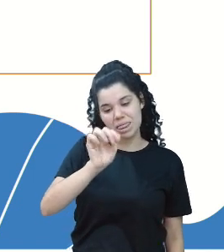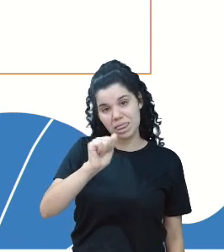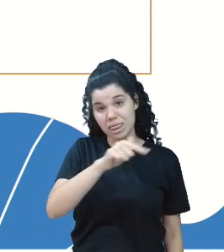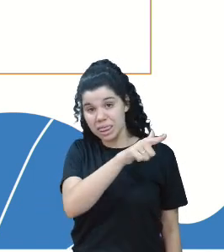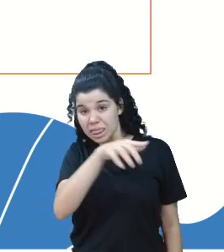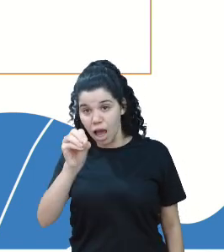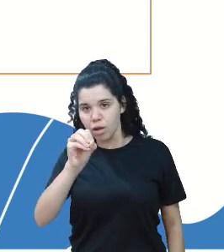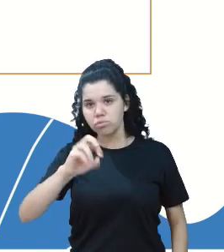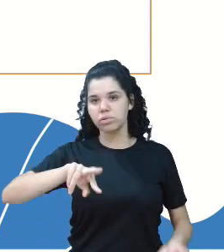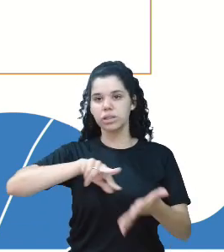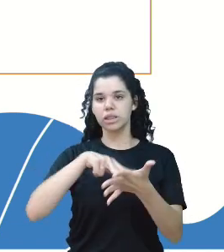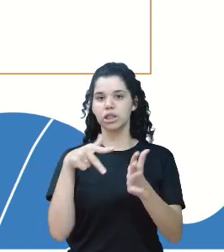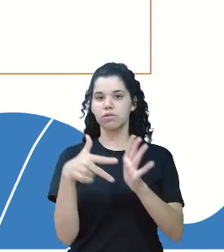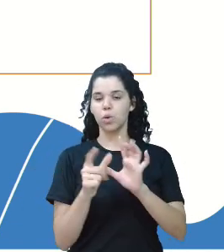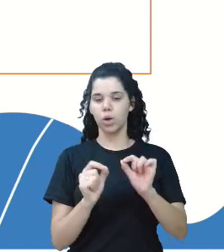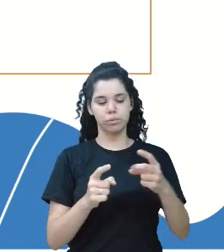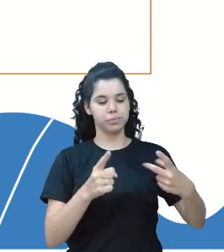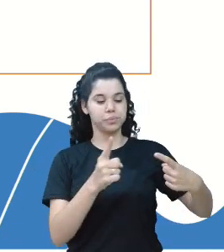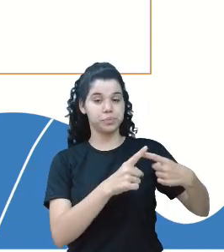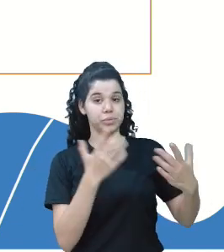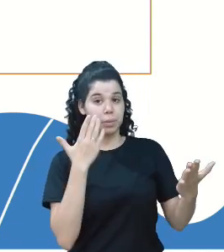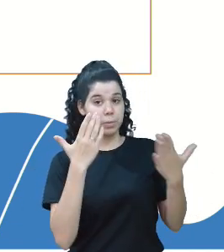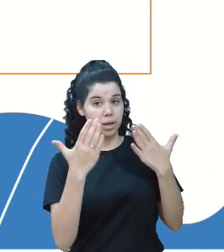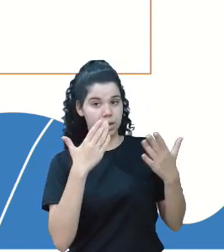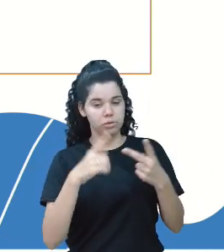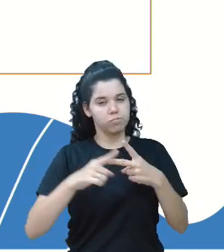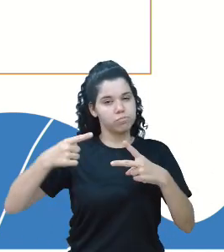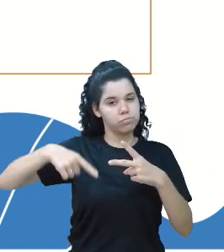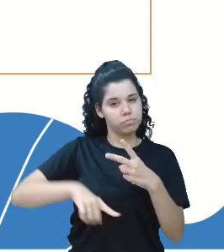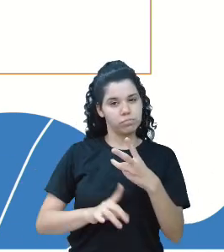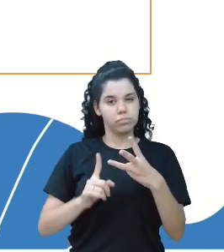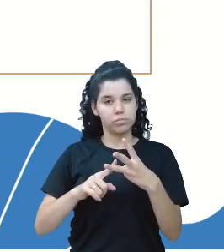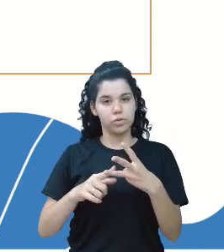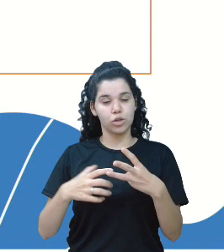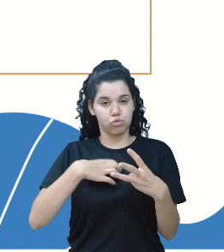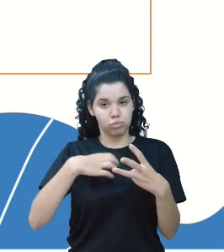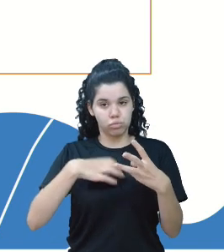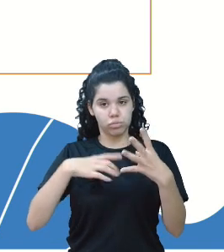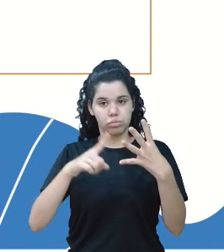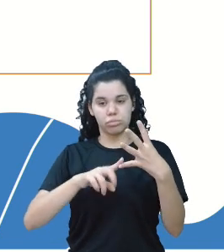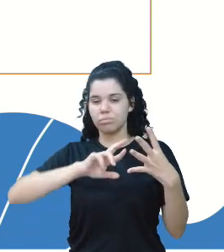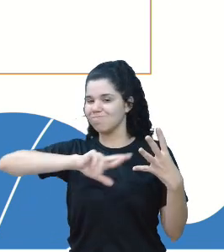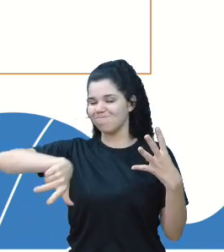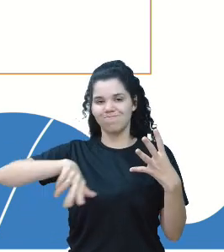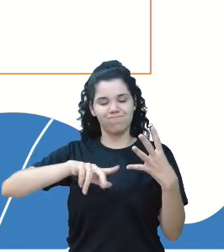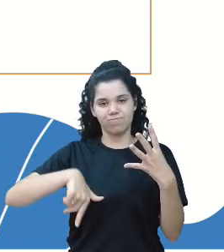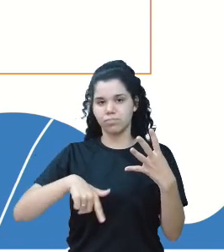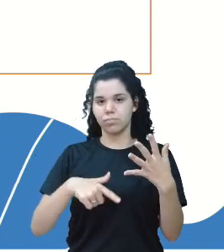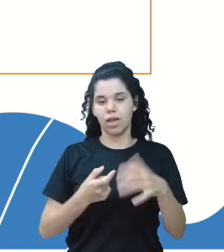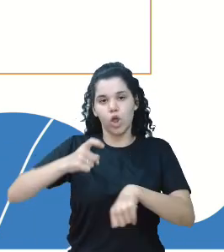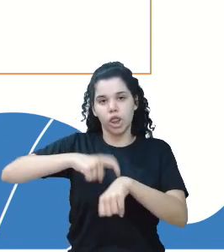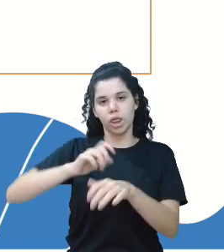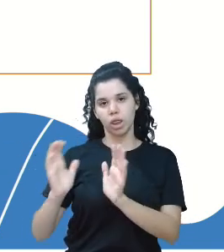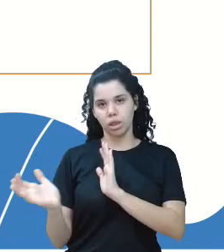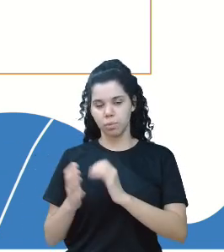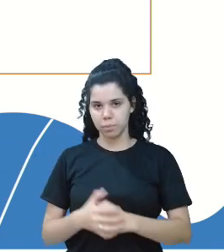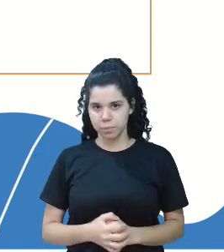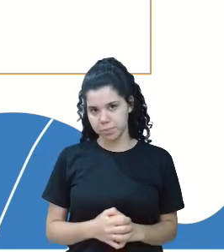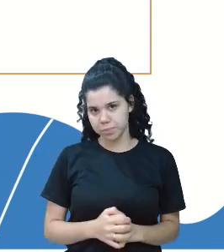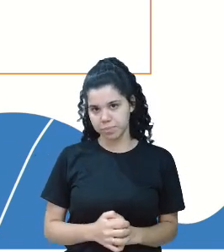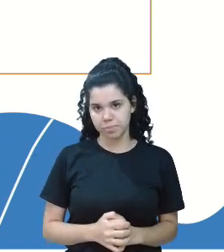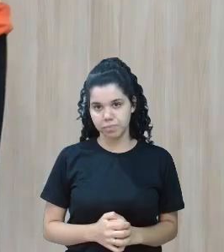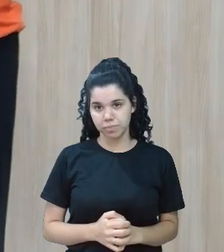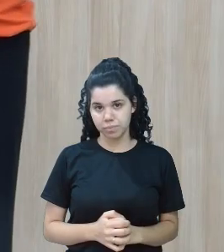de comparação, intensidade, modo, negação ou tempo.